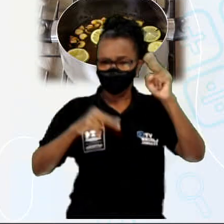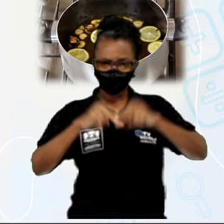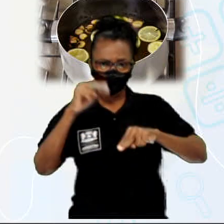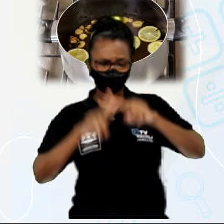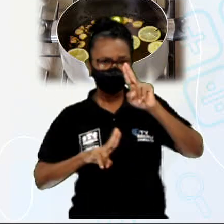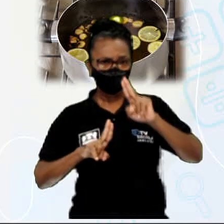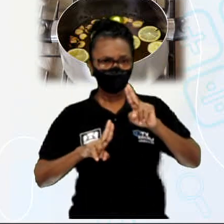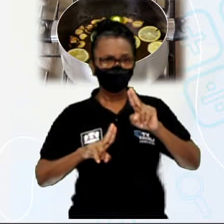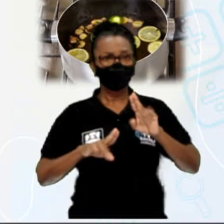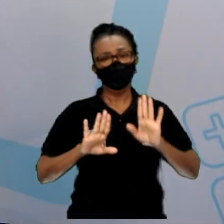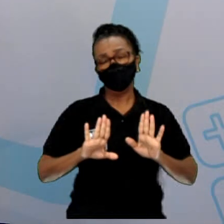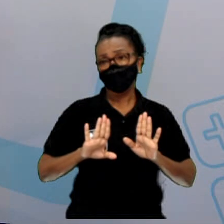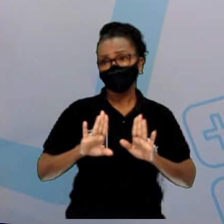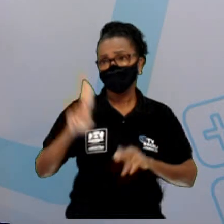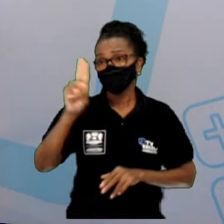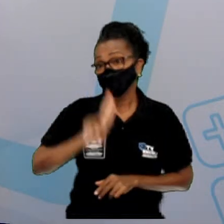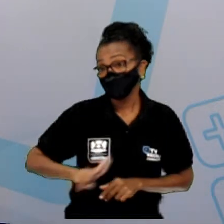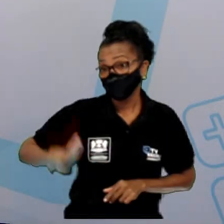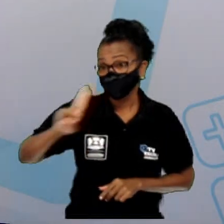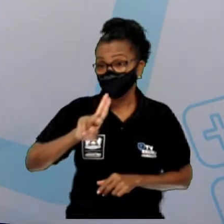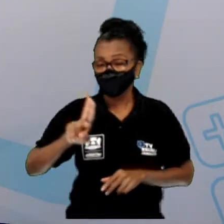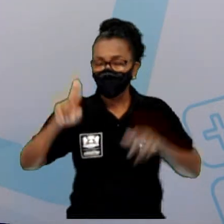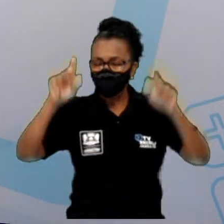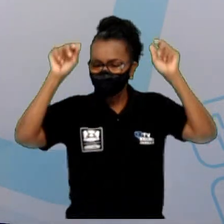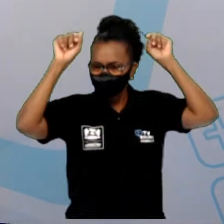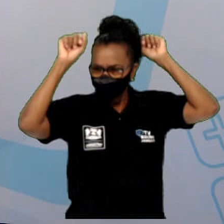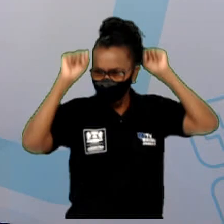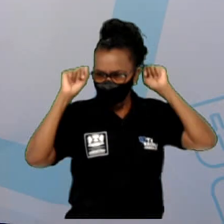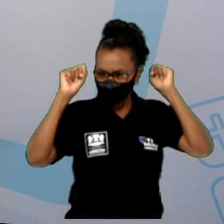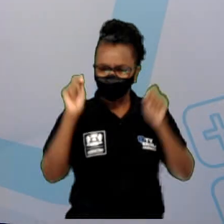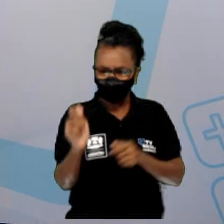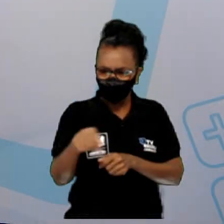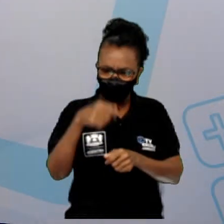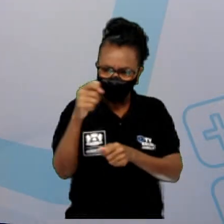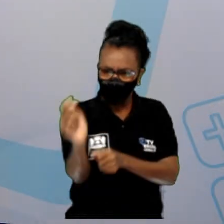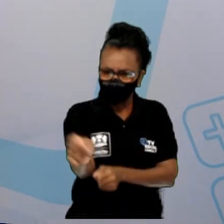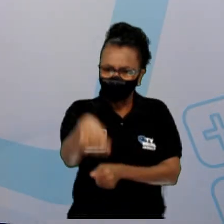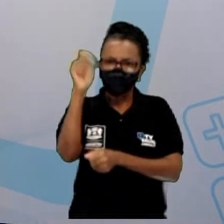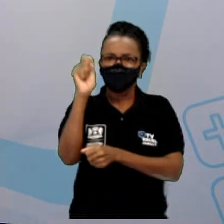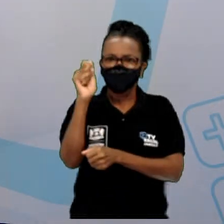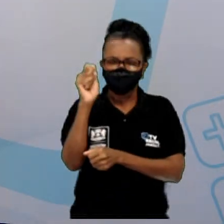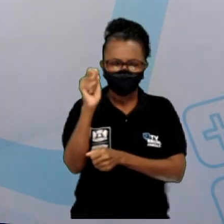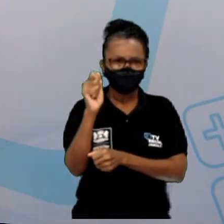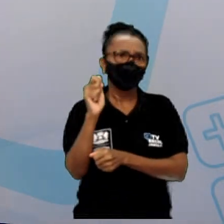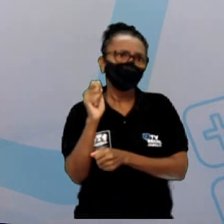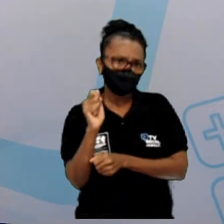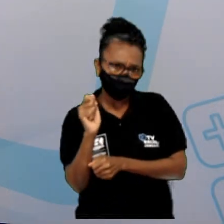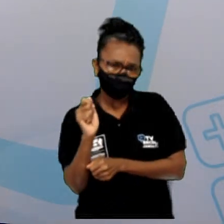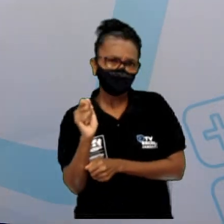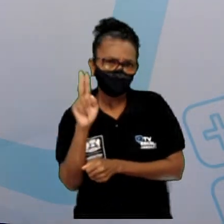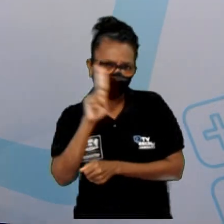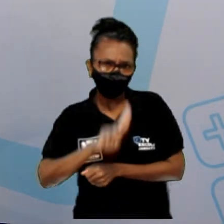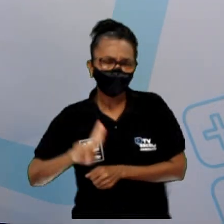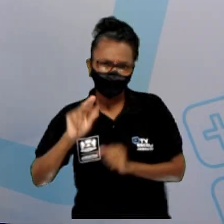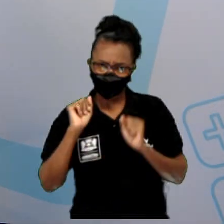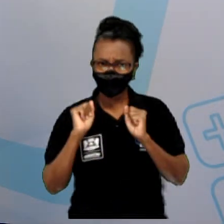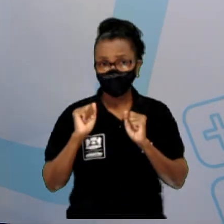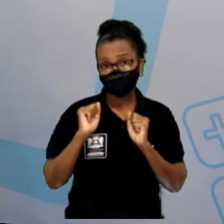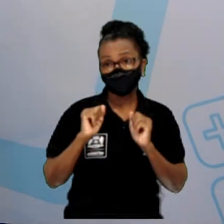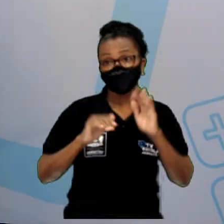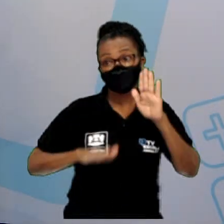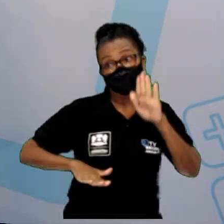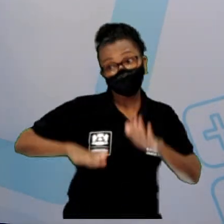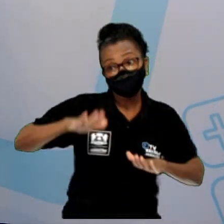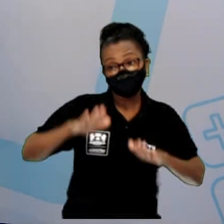esse chapéu, por exemplo, para pescar, que eu adoro pescar, e eu uso uns chapéuzinhos de palha, não é? A gente, dependendo do material que a